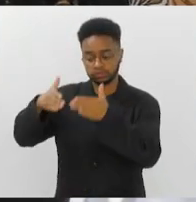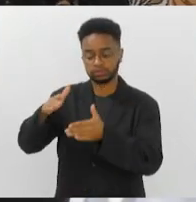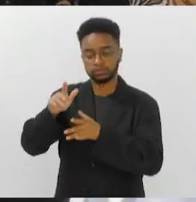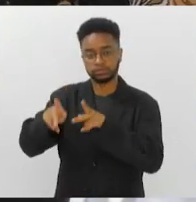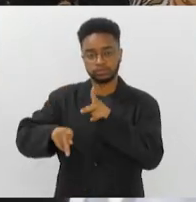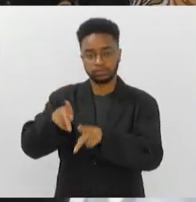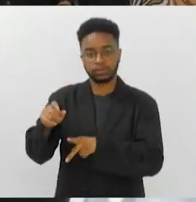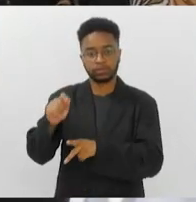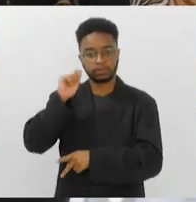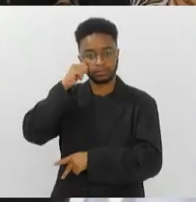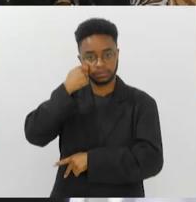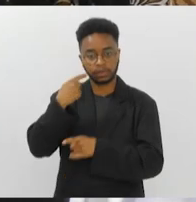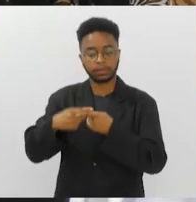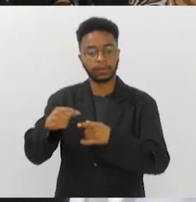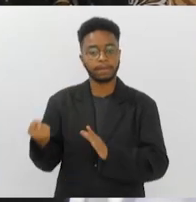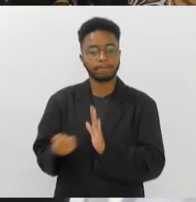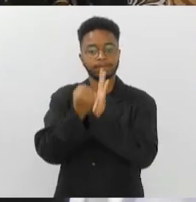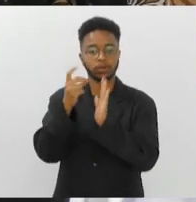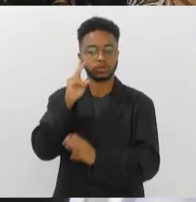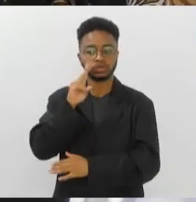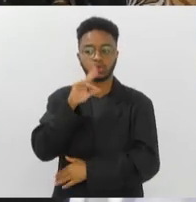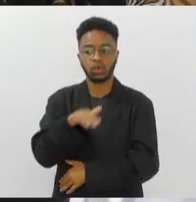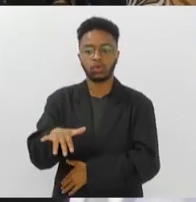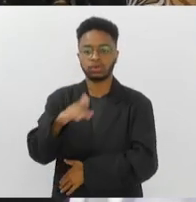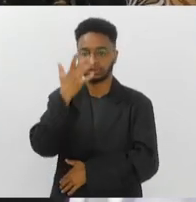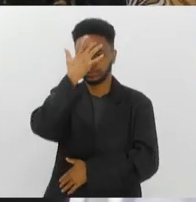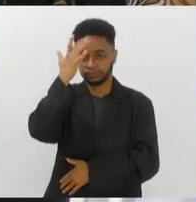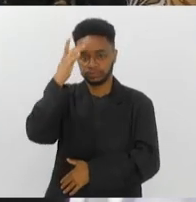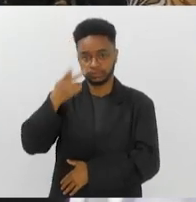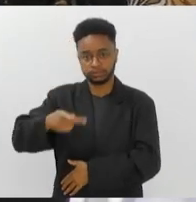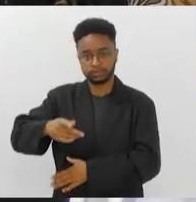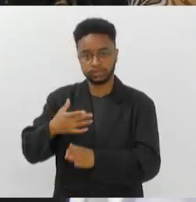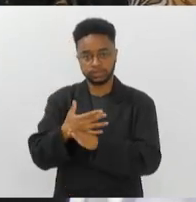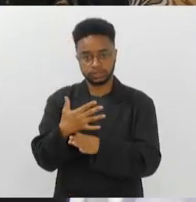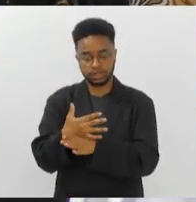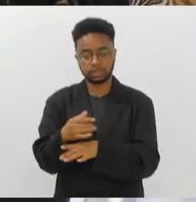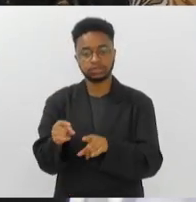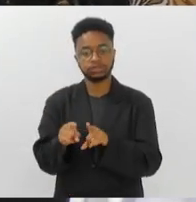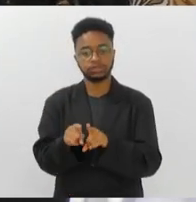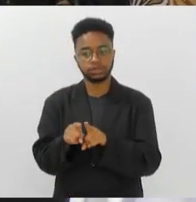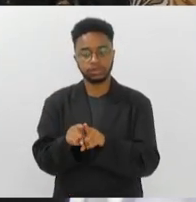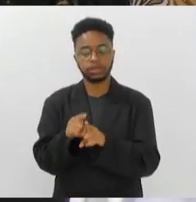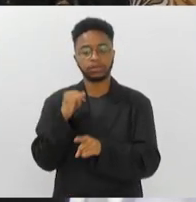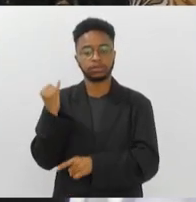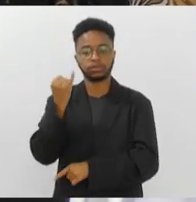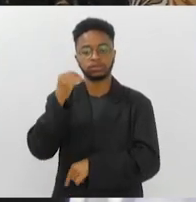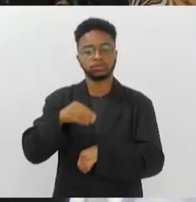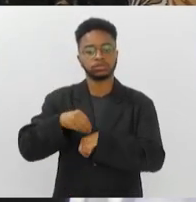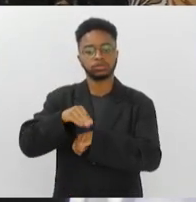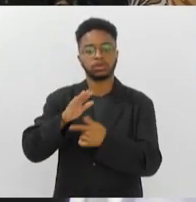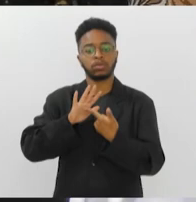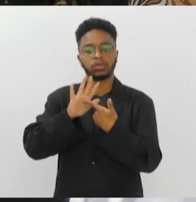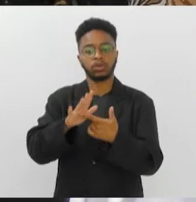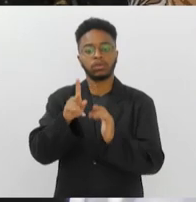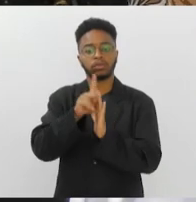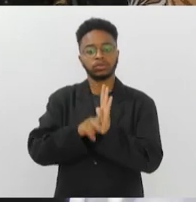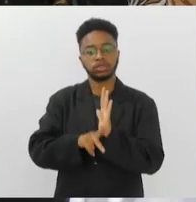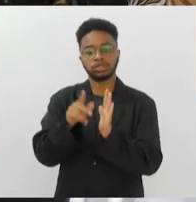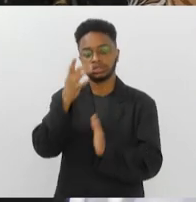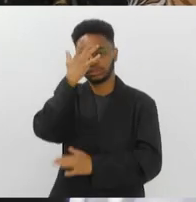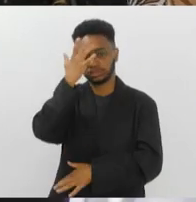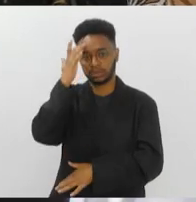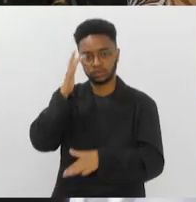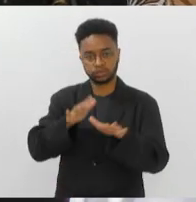marco histórico na saúde mental daquele município. E também vale a pena destacar o projeto Saúde Mental